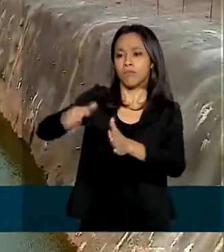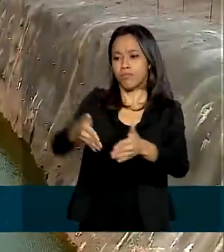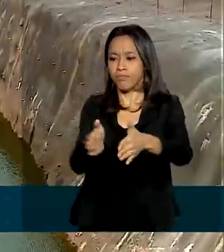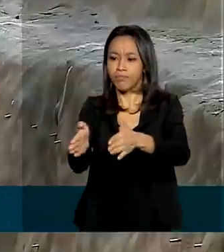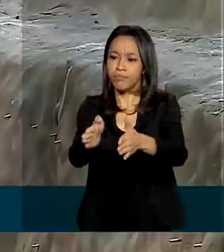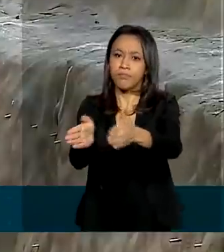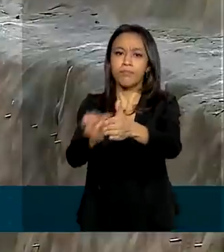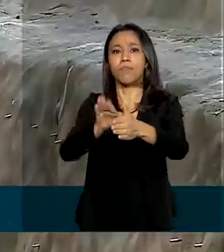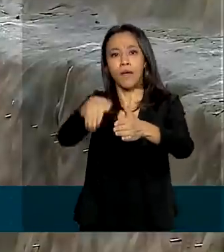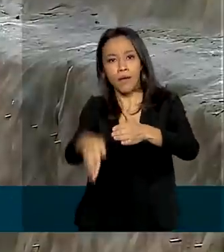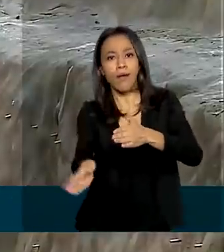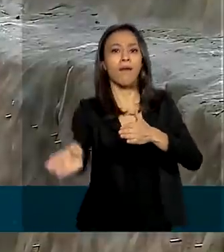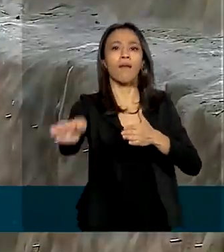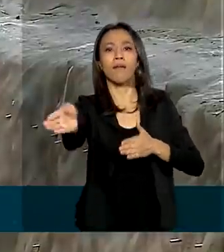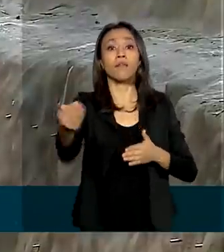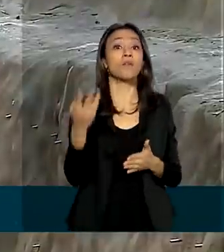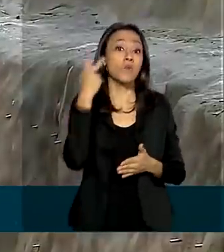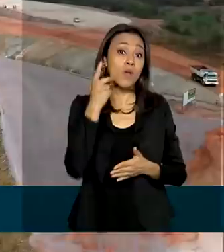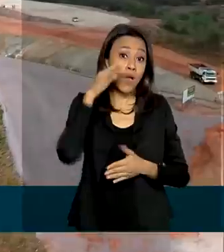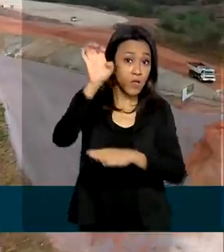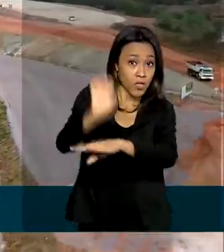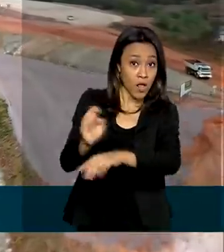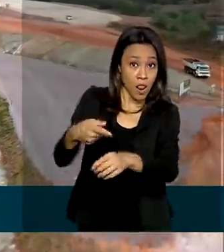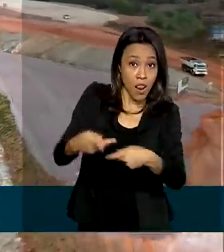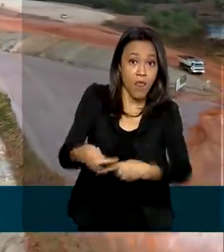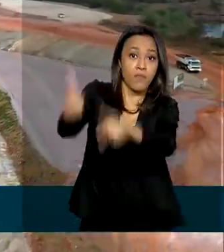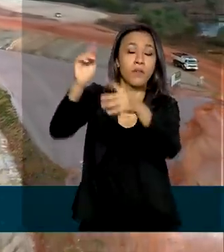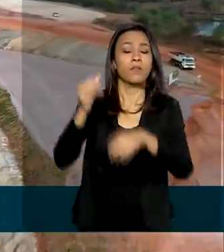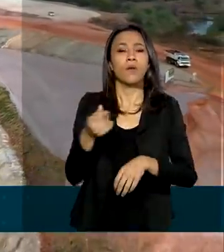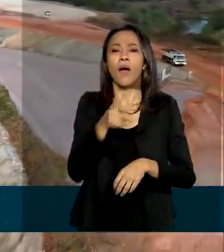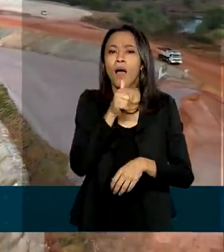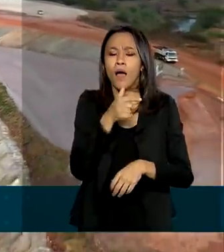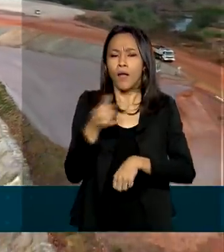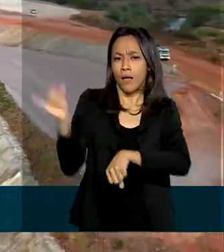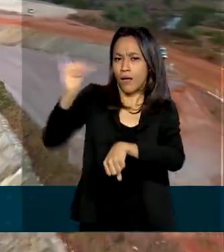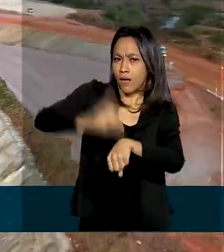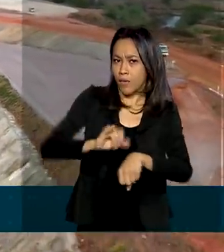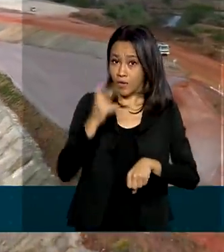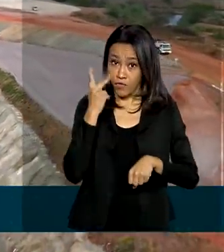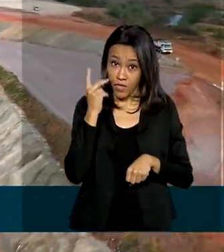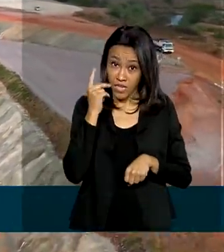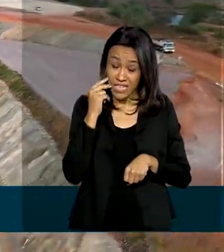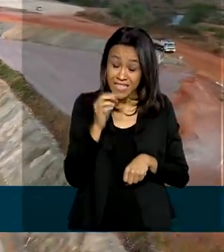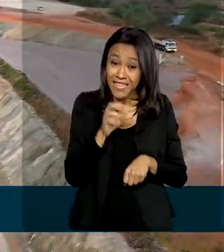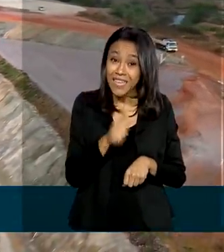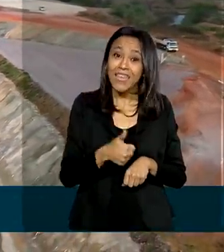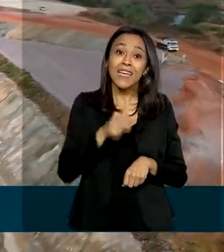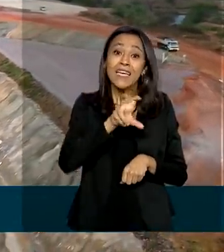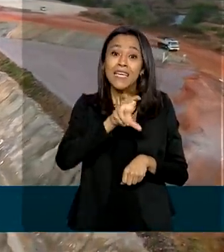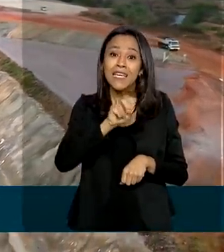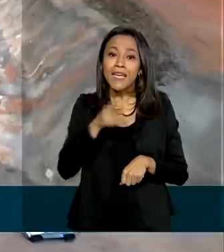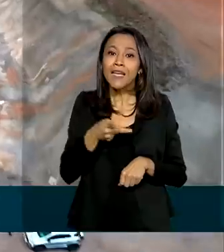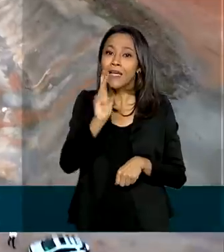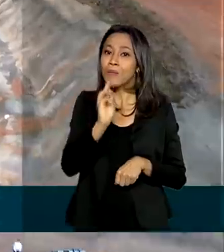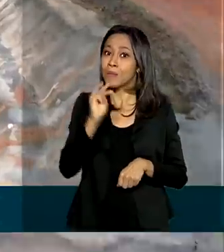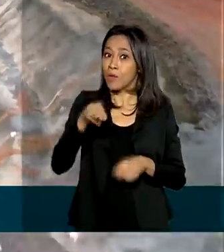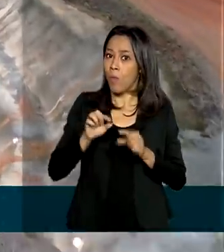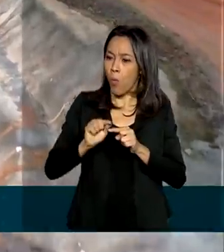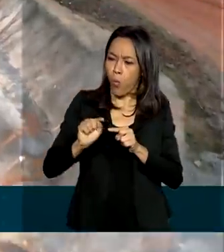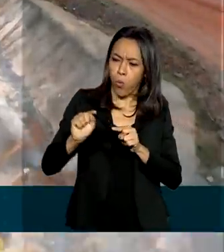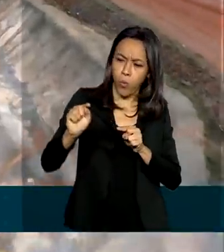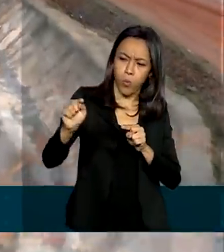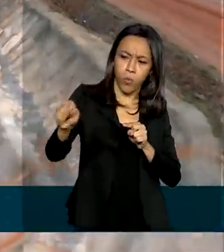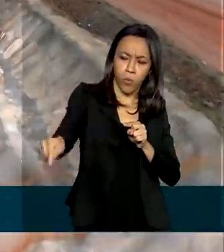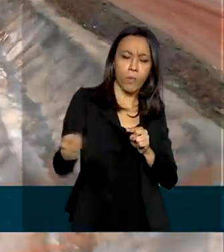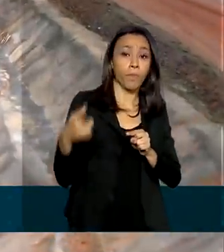águas do Ceará, que vai levar a água até a capital Fortaleza, a mais de 500 quilômetros de distância. O projeto de integração do